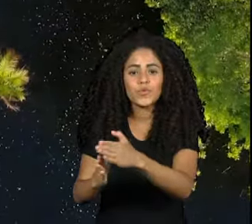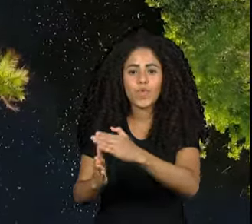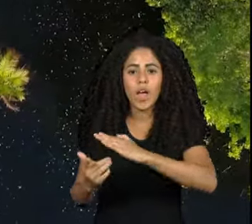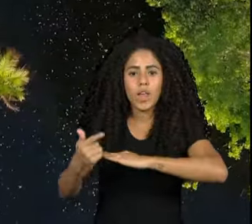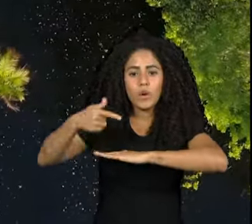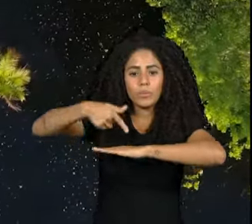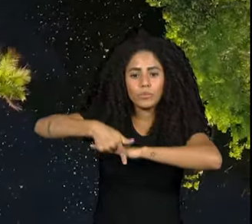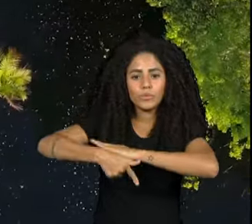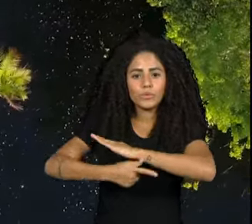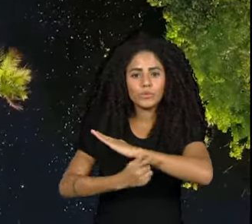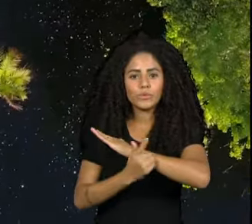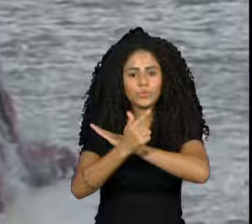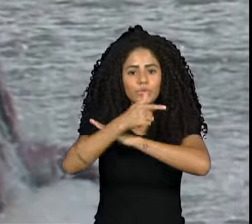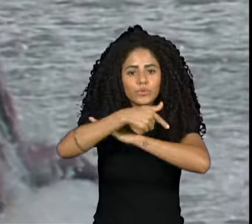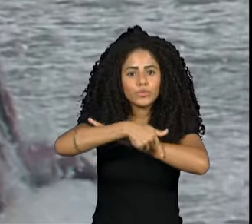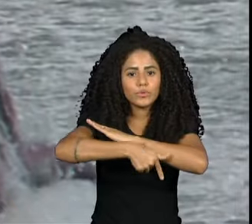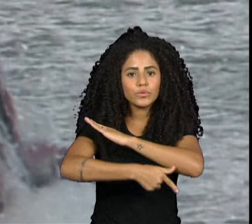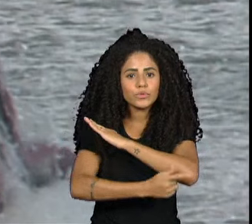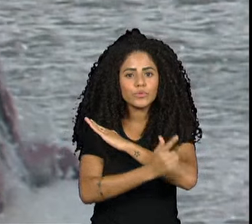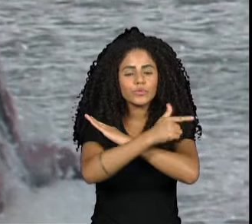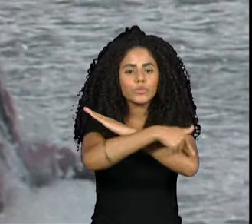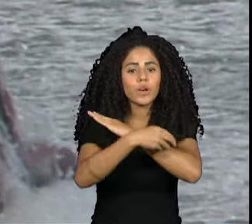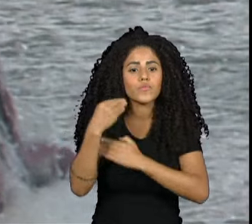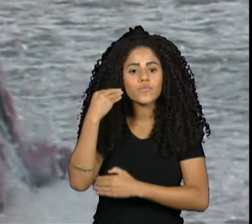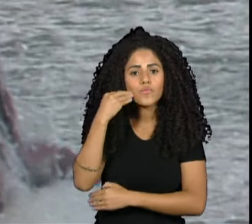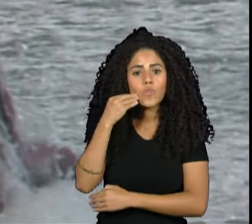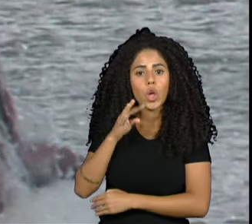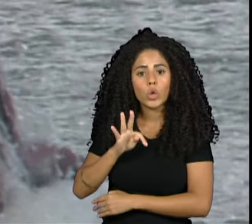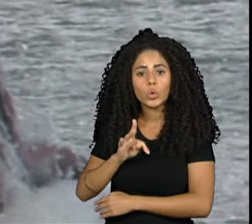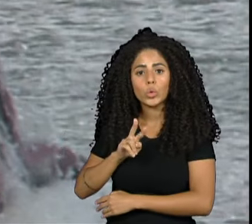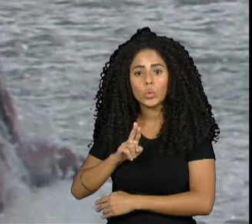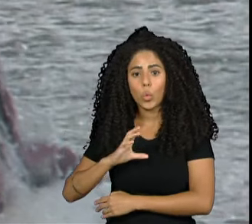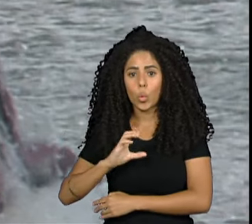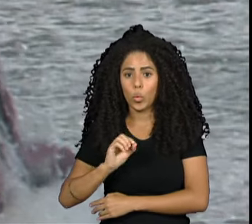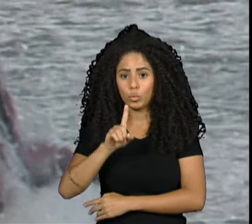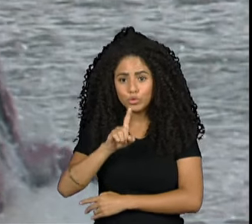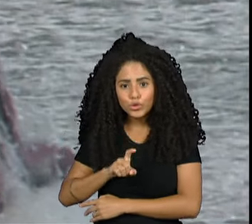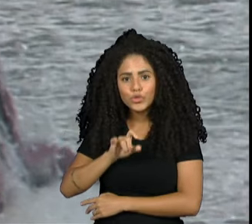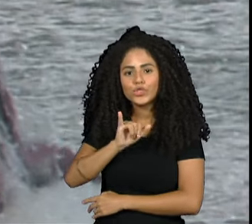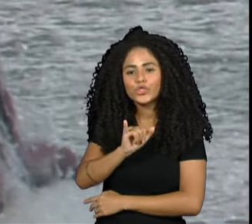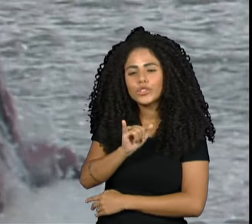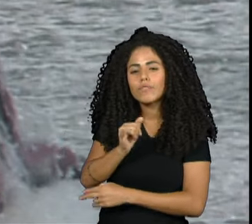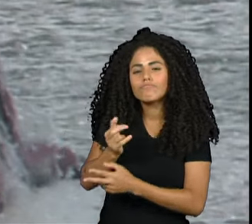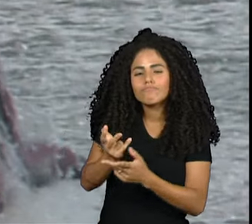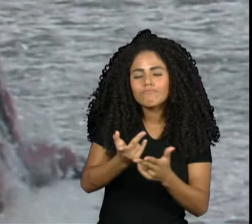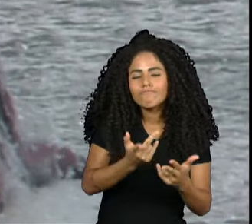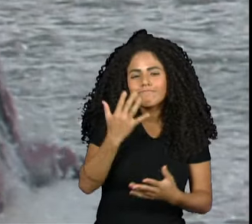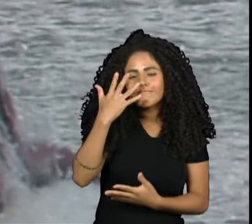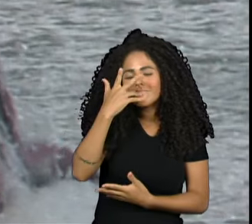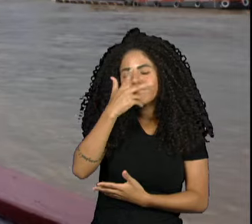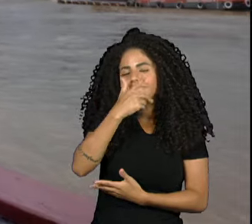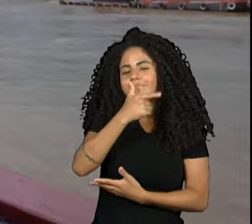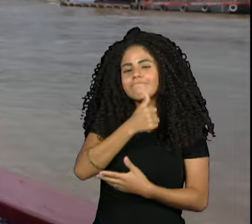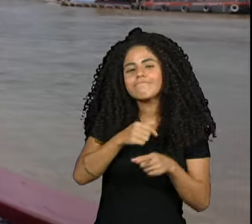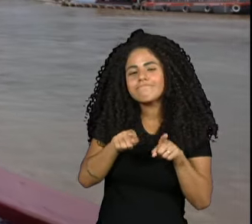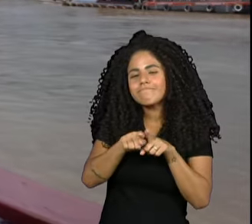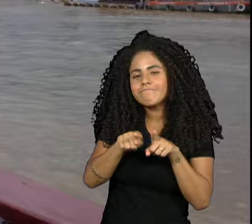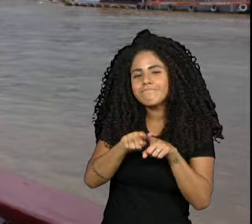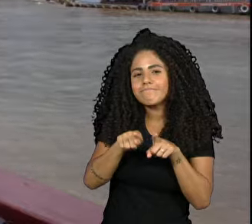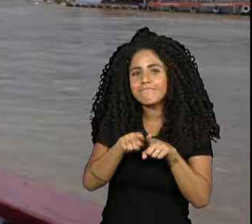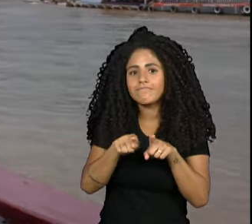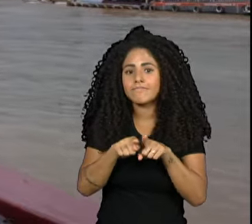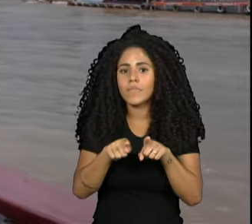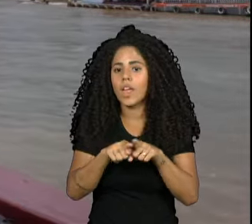também chamado de cor-de-rosa, e o tucuxi, menos conhecido, mas igualmente encantador. A primeira de